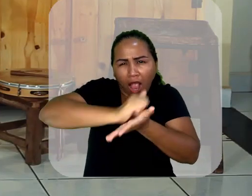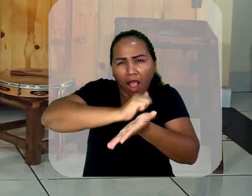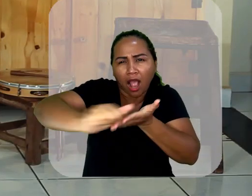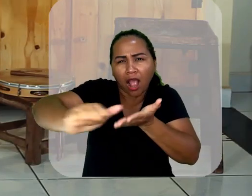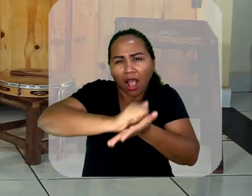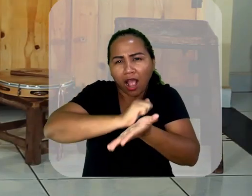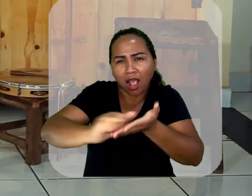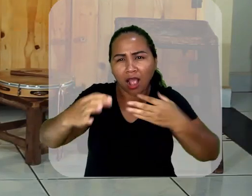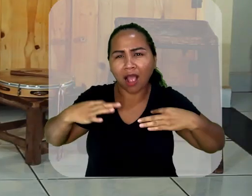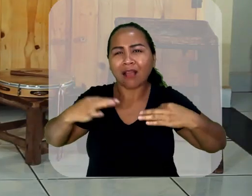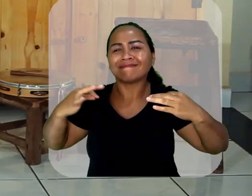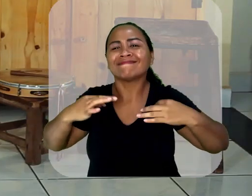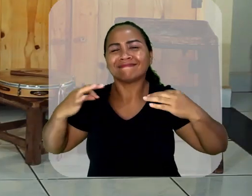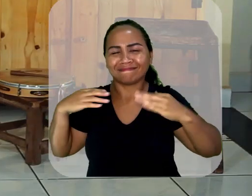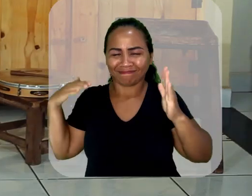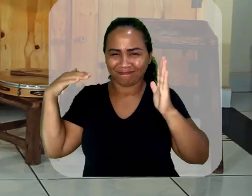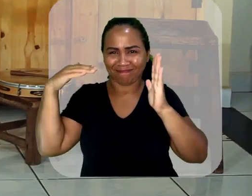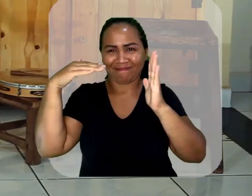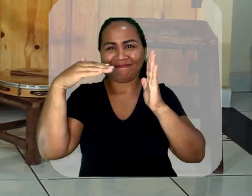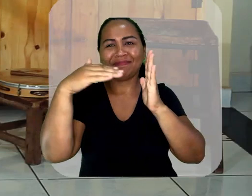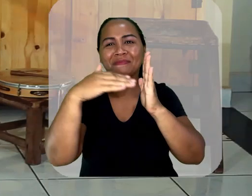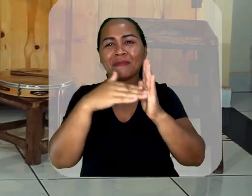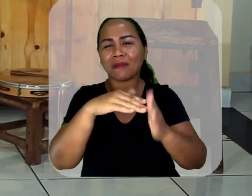lavo roupa em pé.